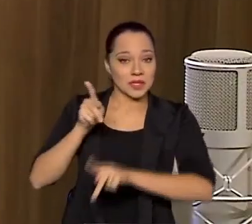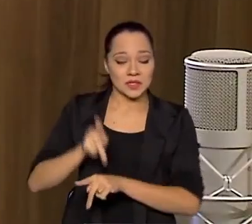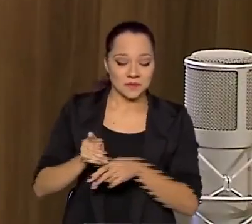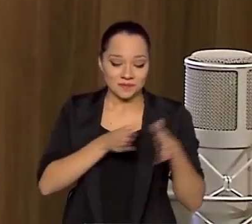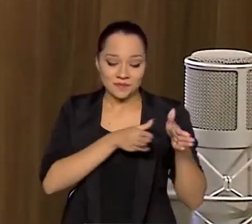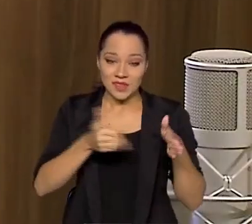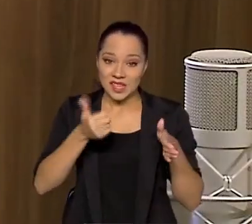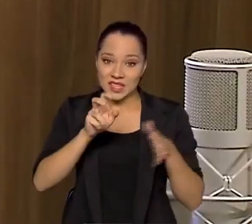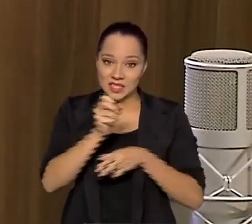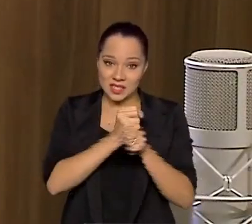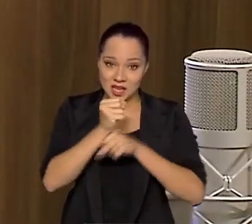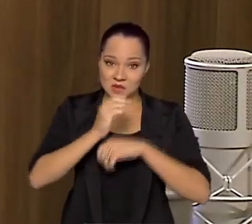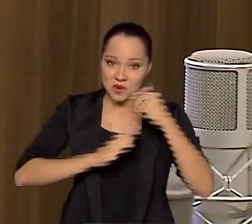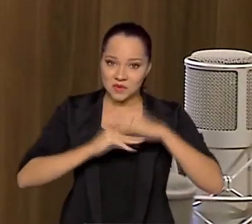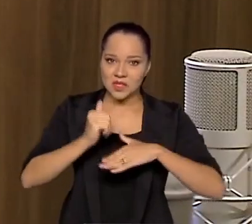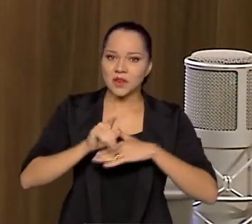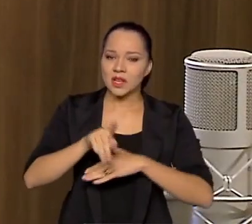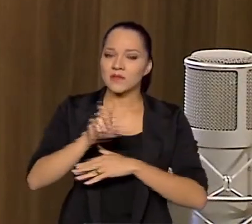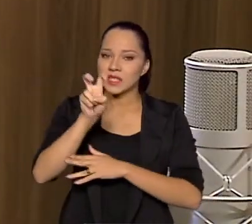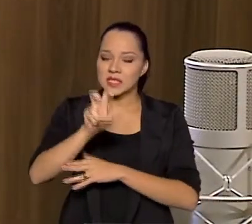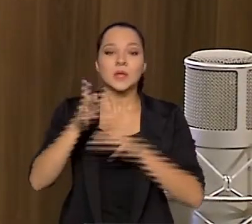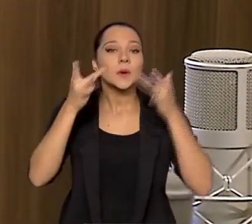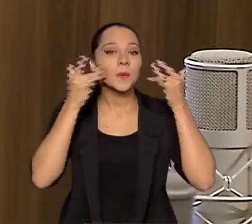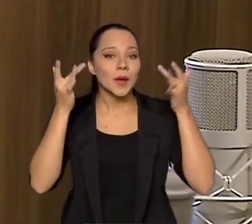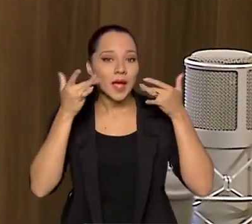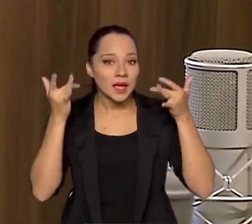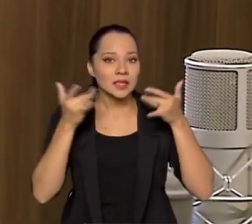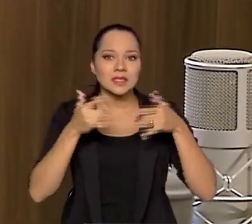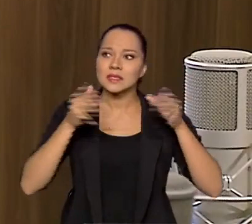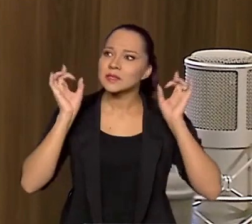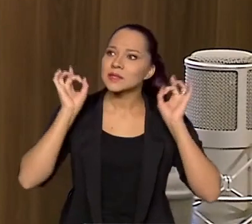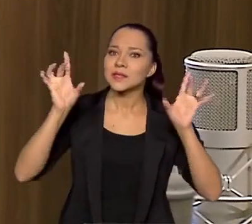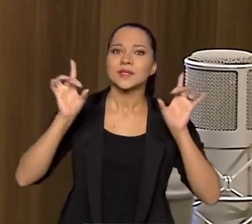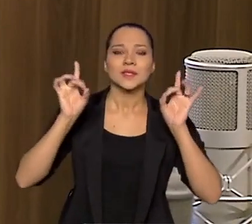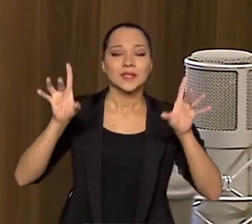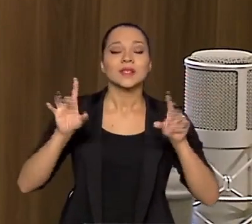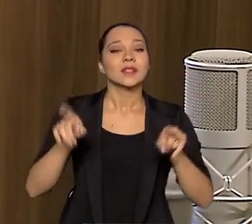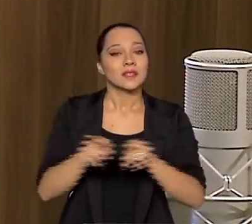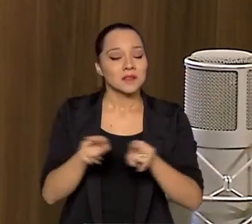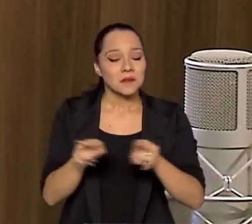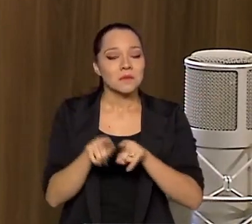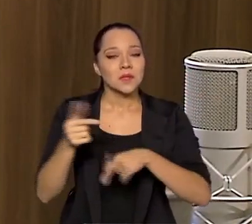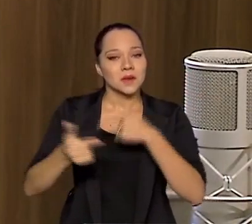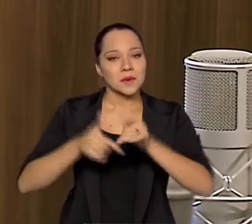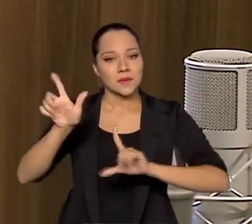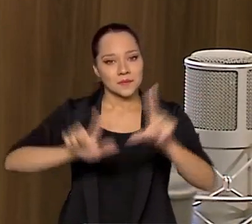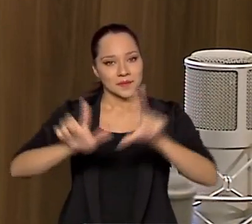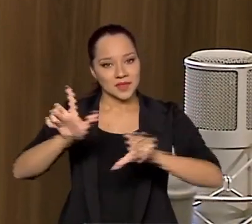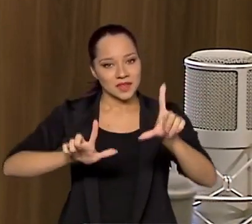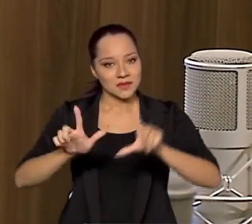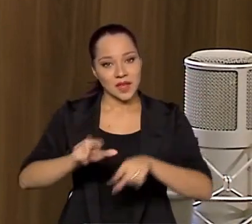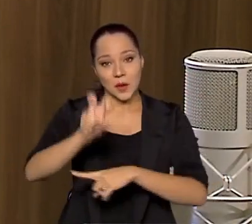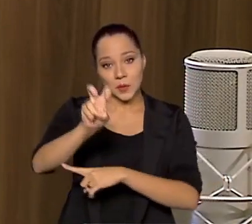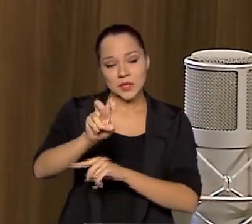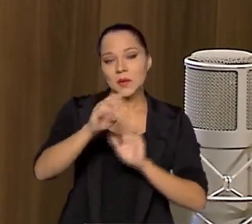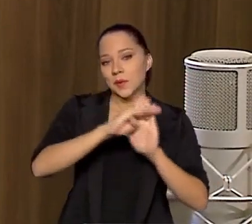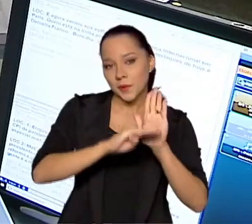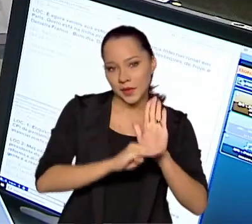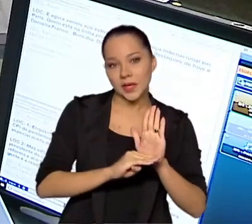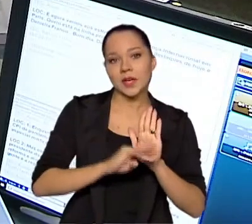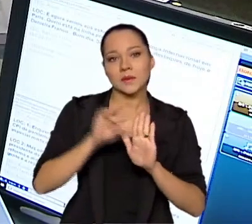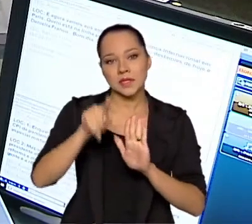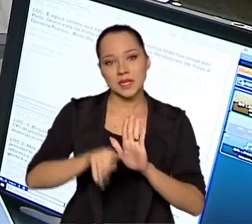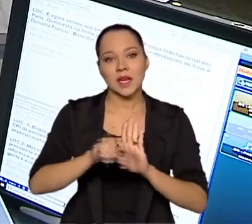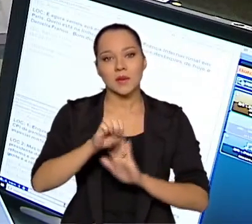carreira, Paulo Gustavo fez 5 peças de destaque para o teatro e também atuou na TV com 5 programas no